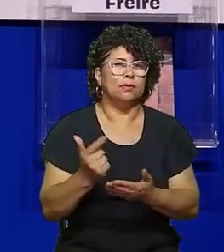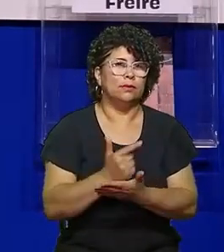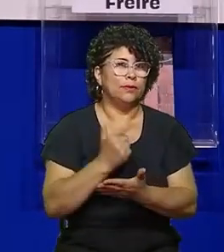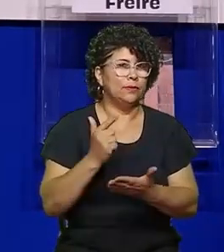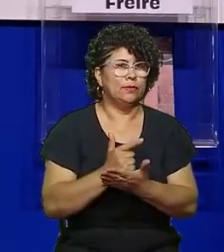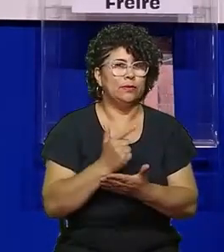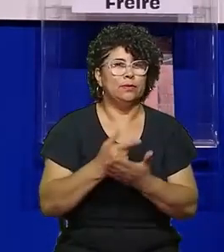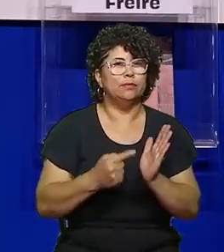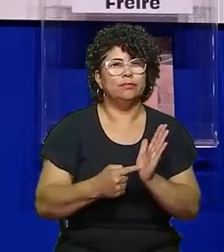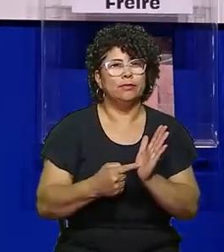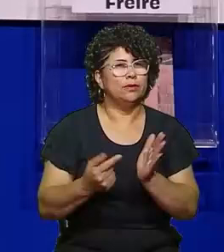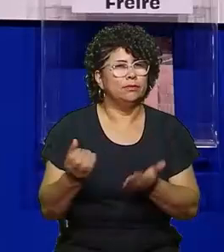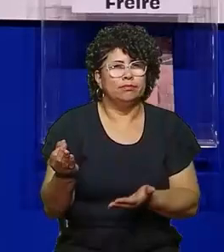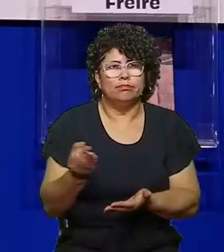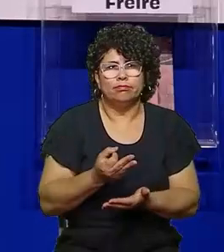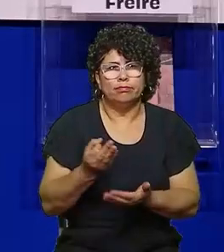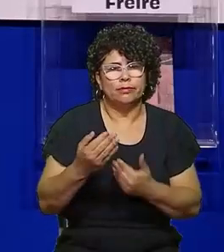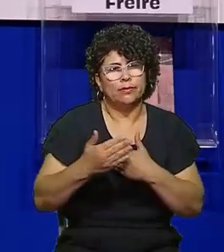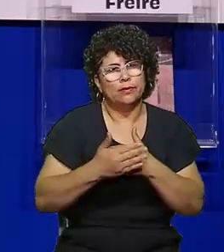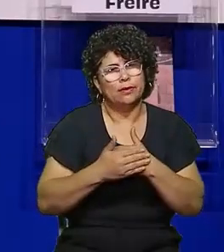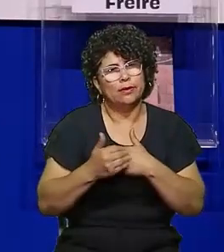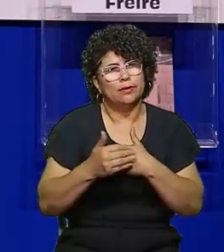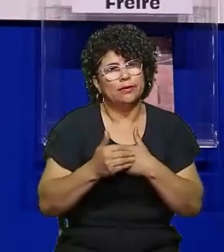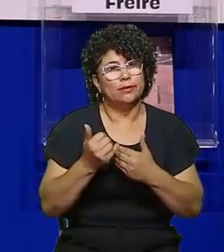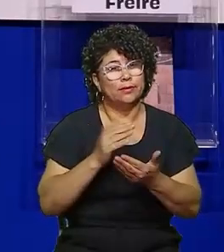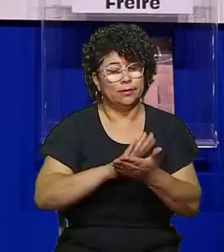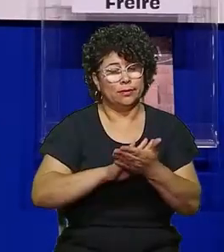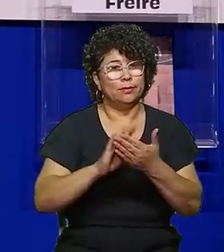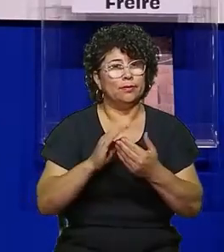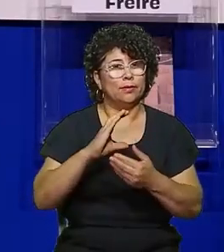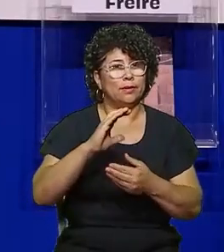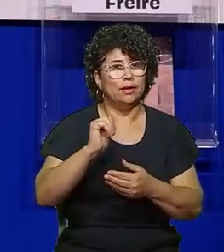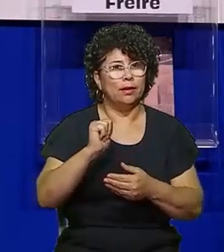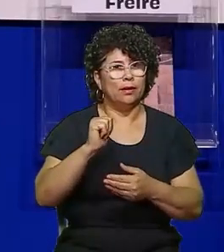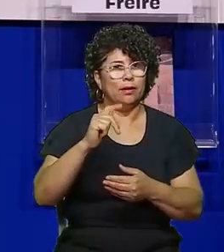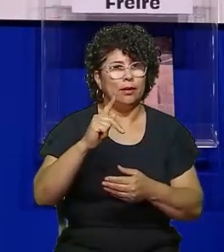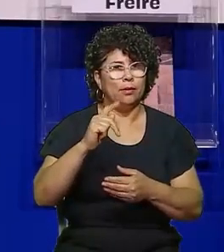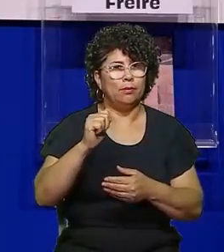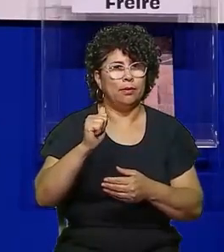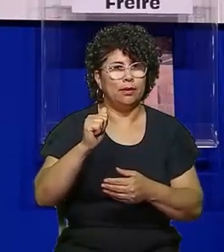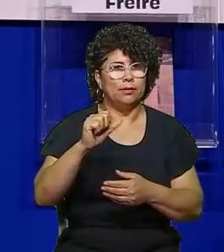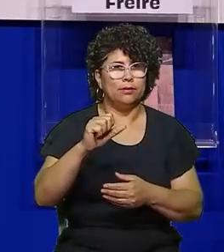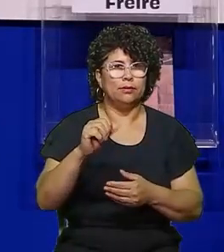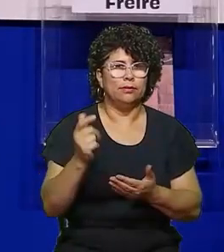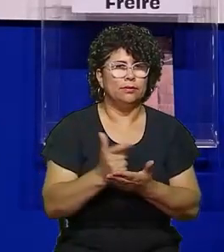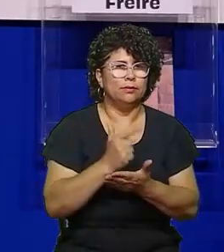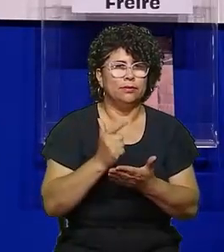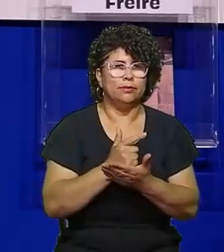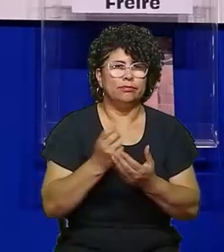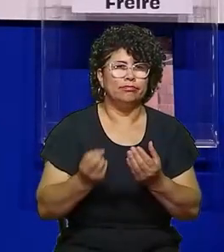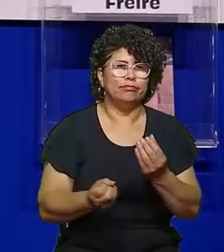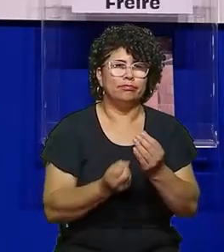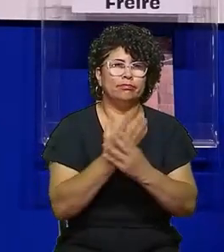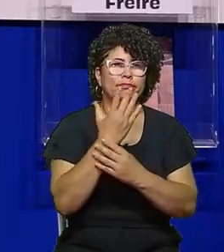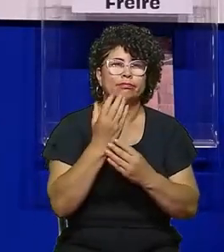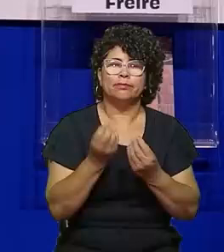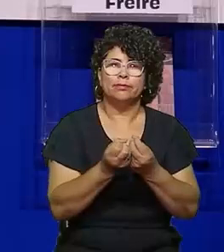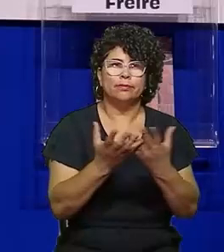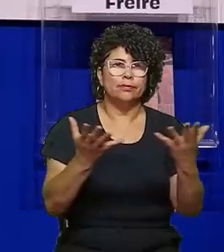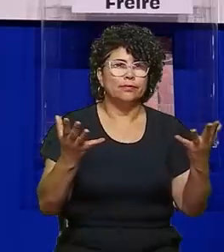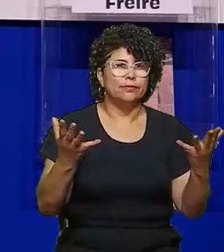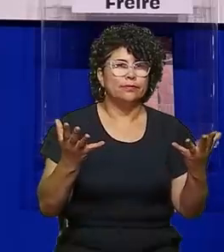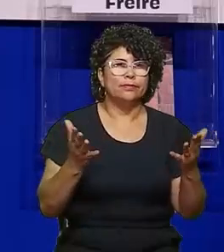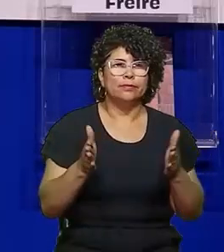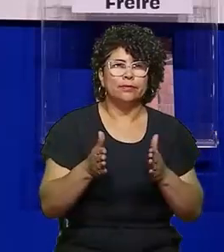encadernação perfeita, né? A capa do Santa Rosa. Pois é, um livro publicado há 80 anos, né? E está em